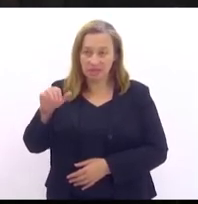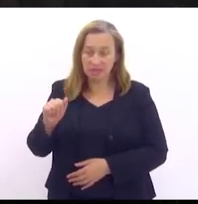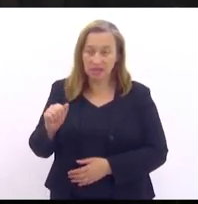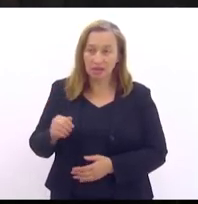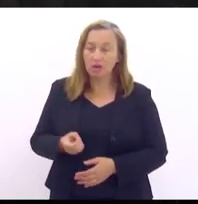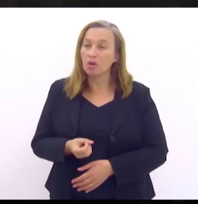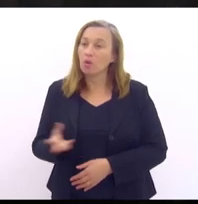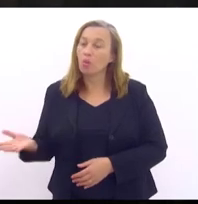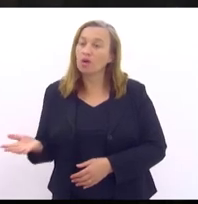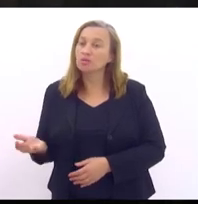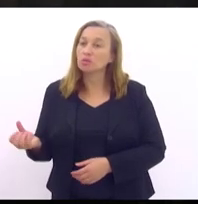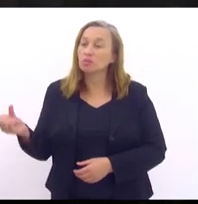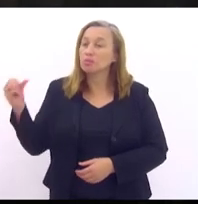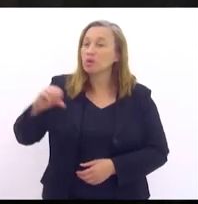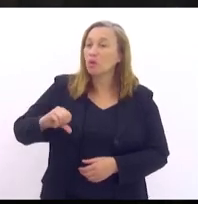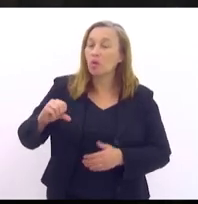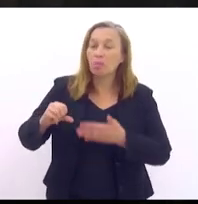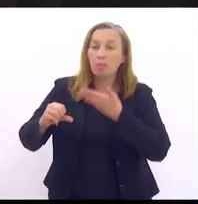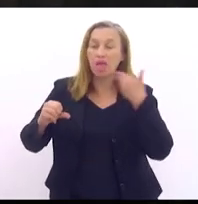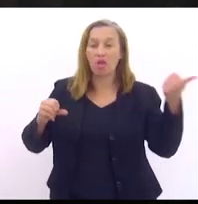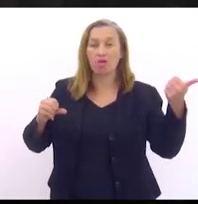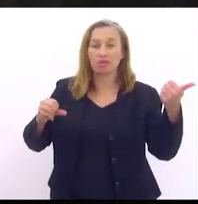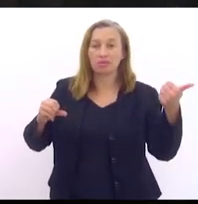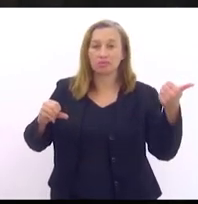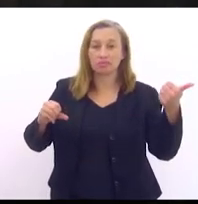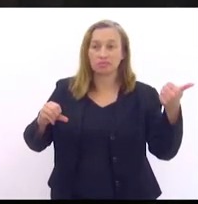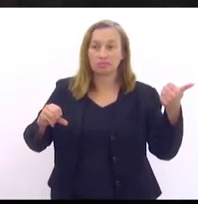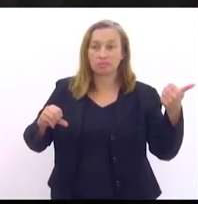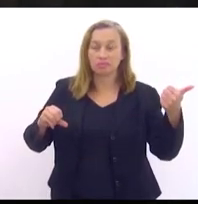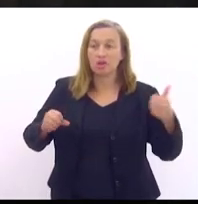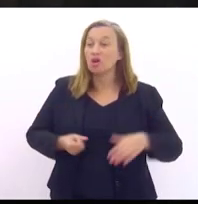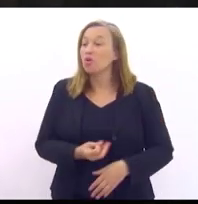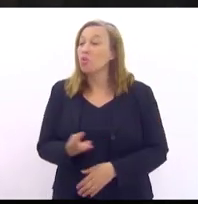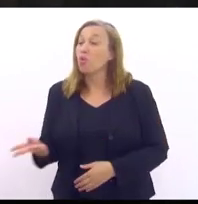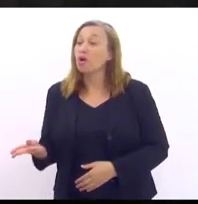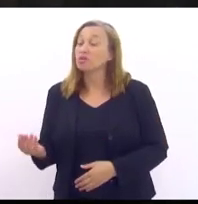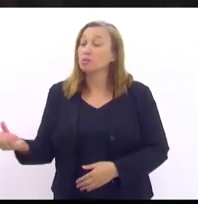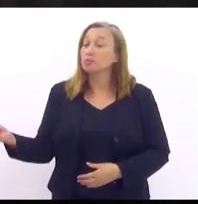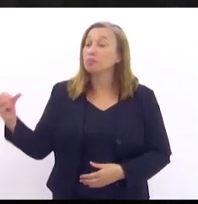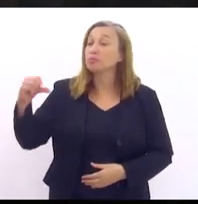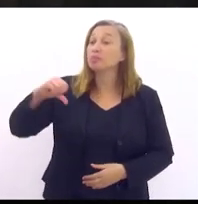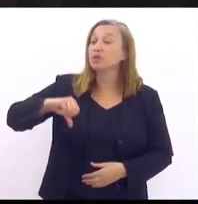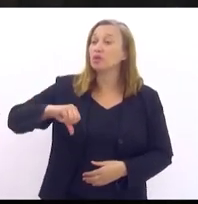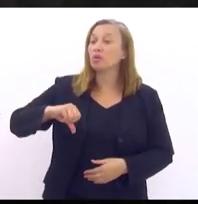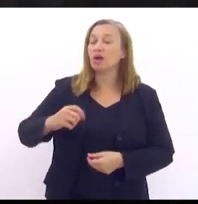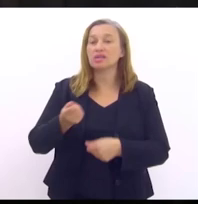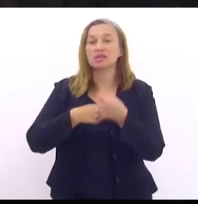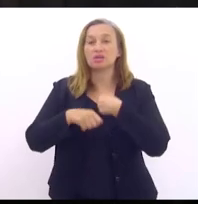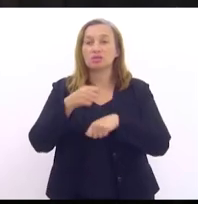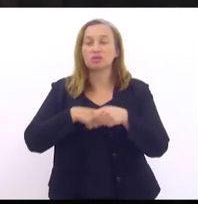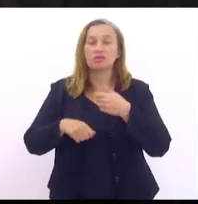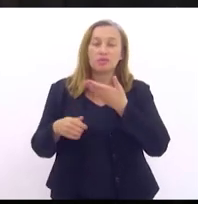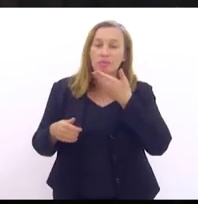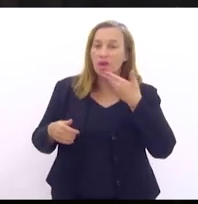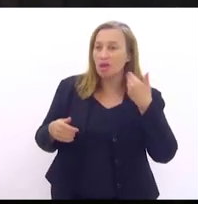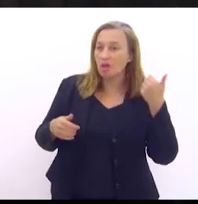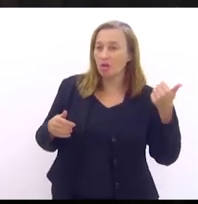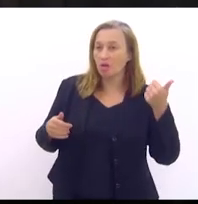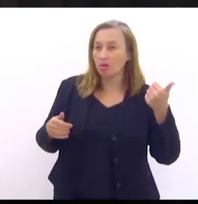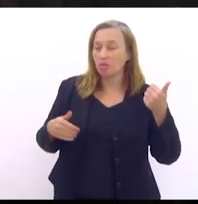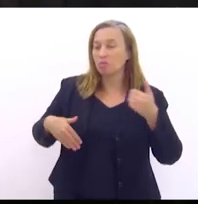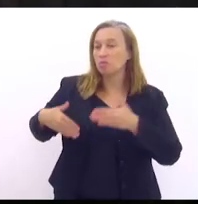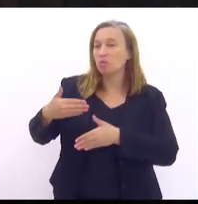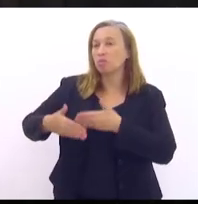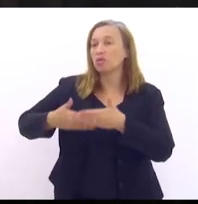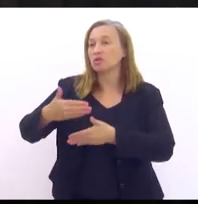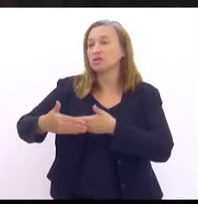pior, melhor. Quanto pior fossem as economias, melhor para o